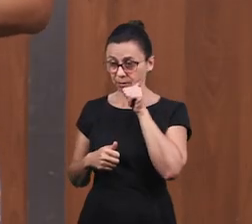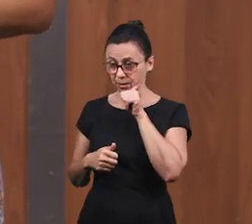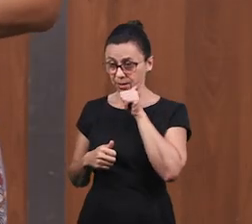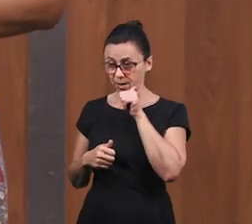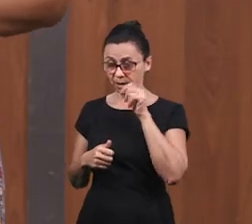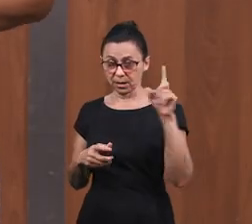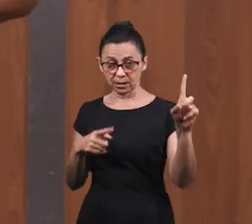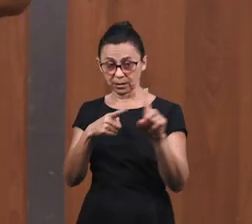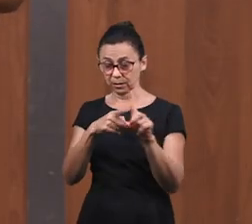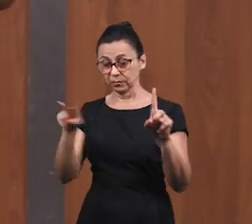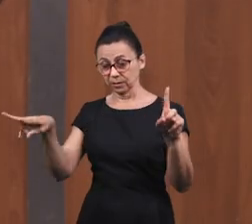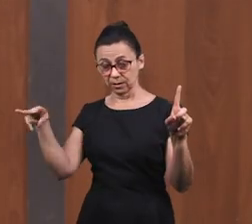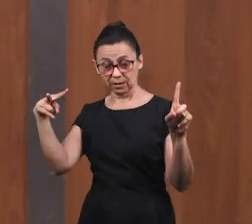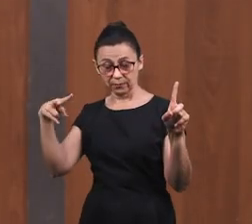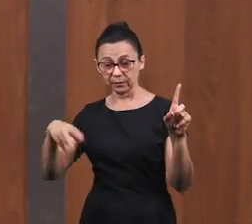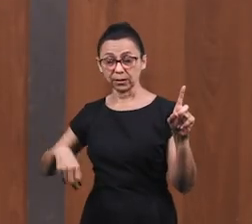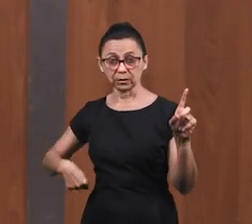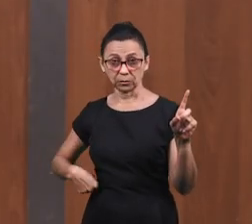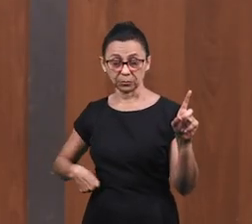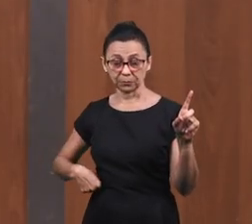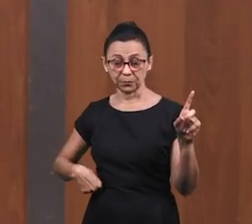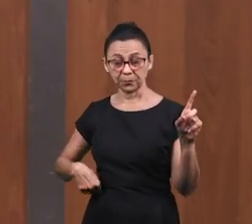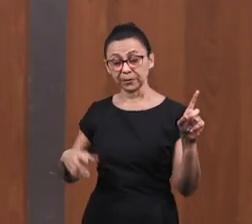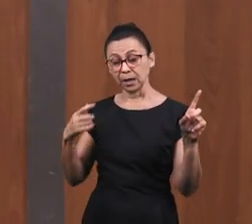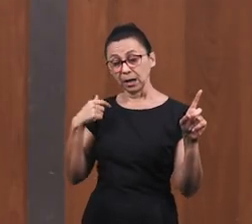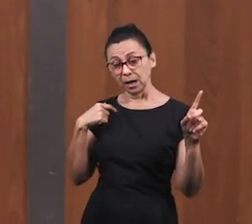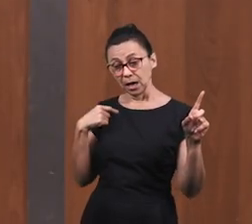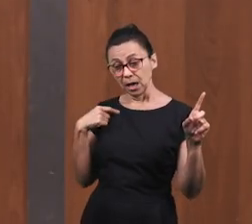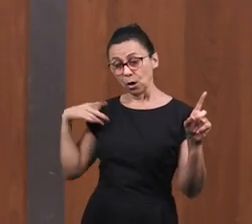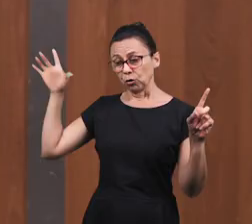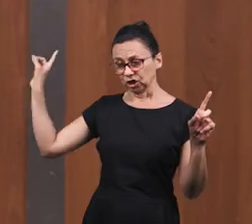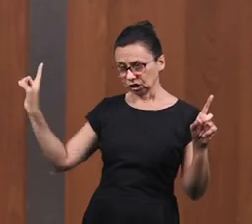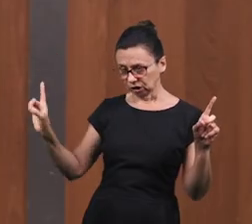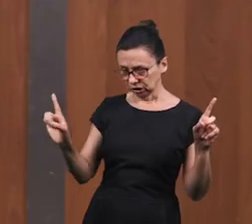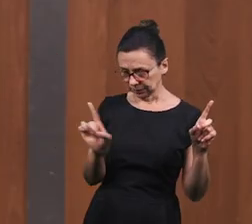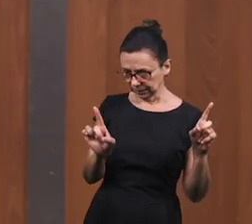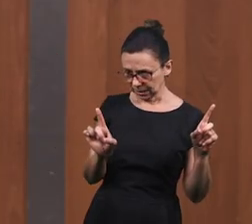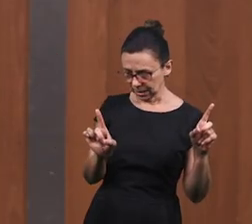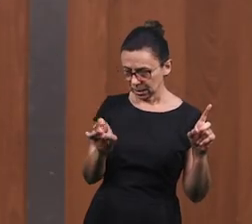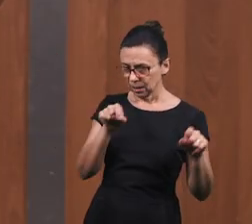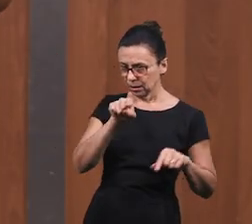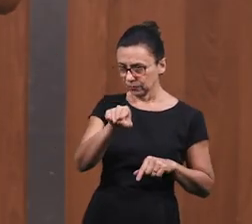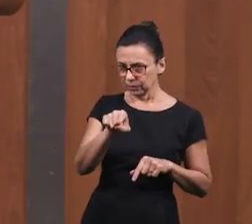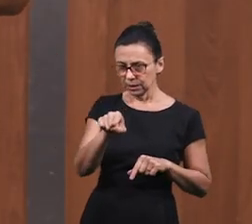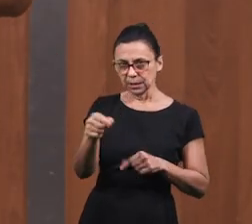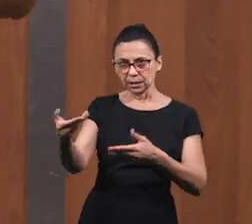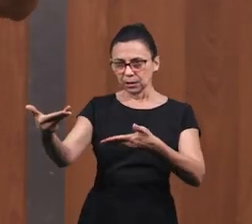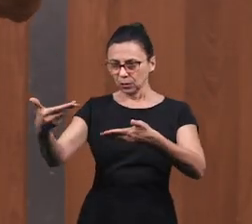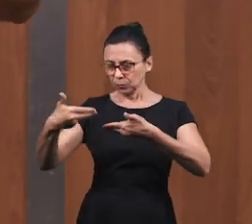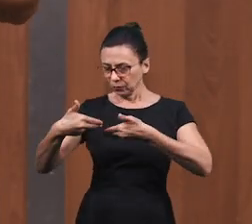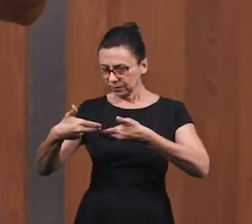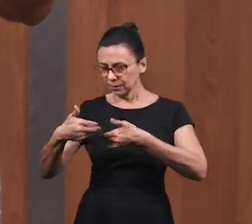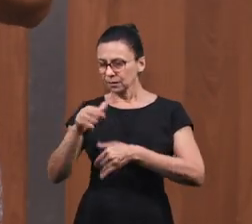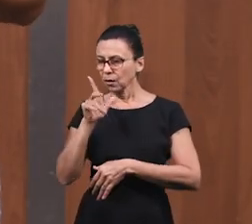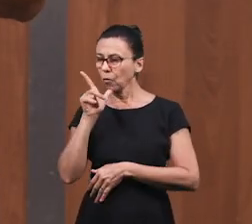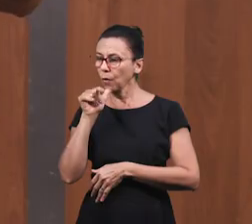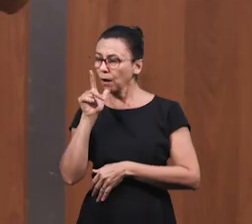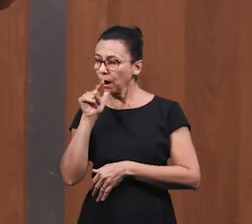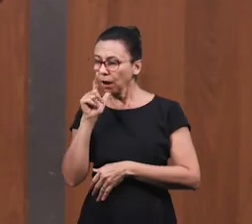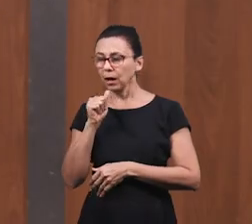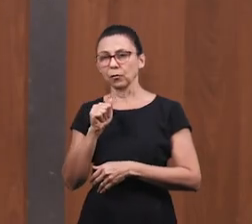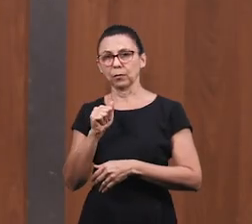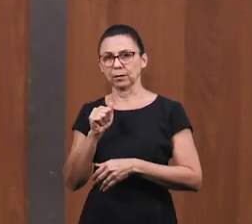aqui, você não me ofereceu água para lavar os pés, mas esta mulher não parou